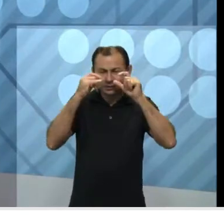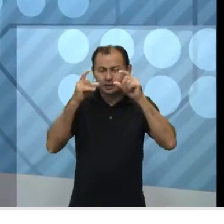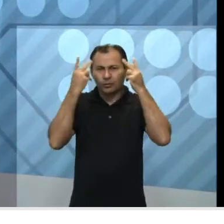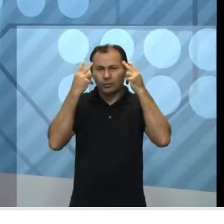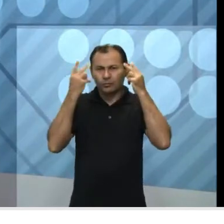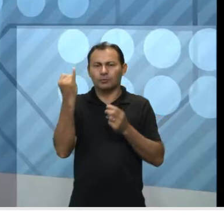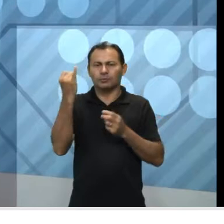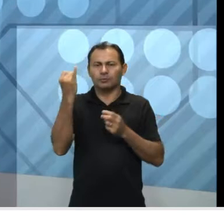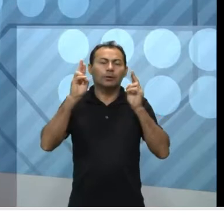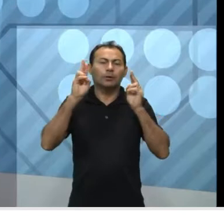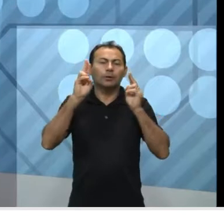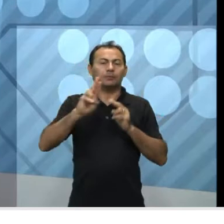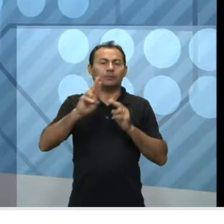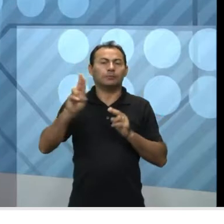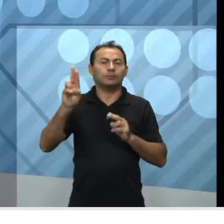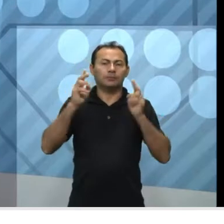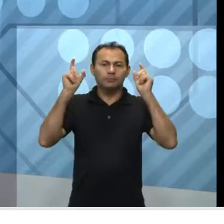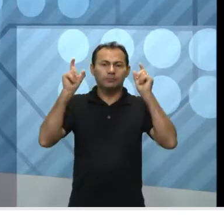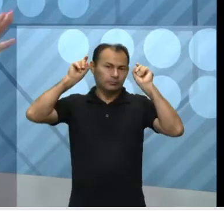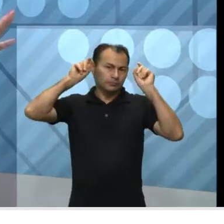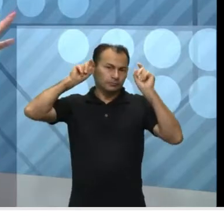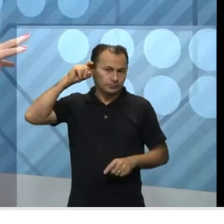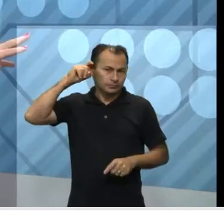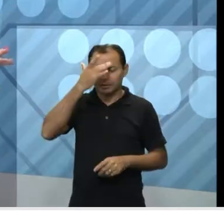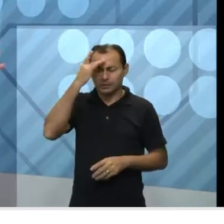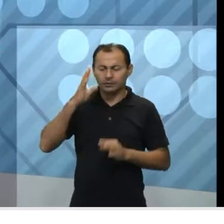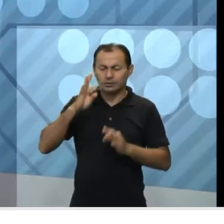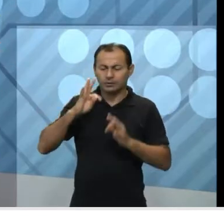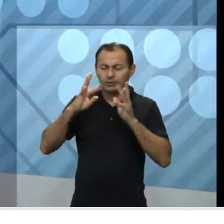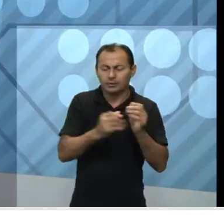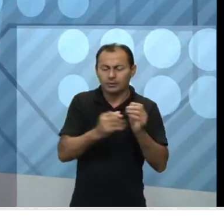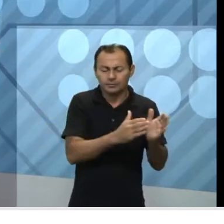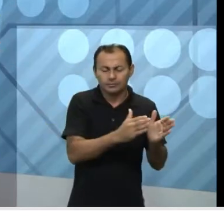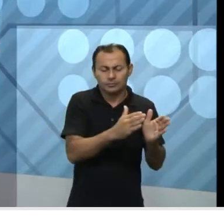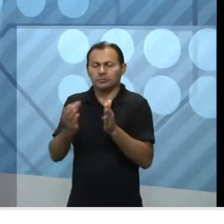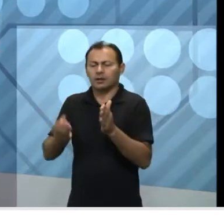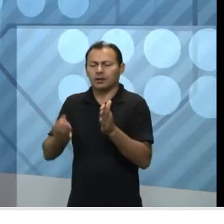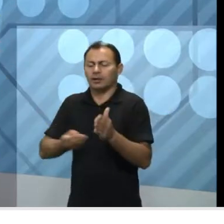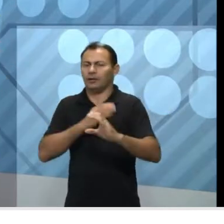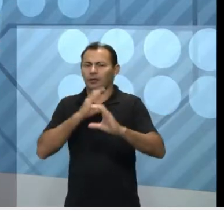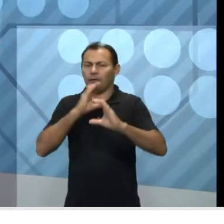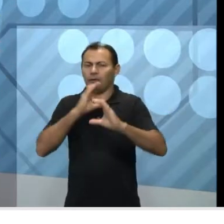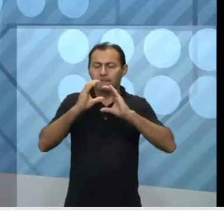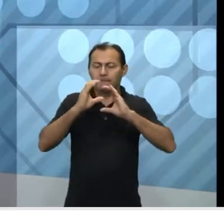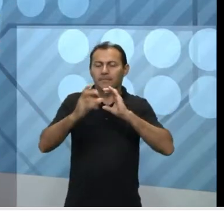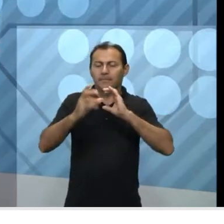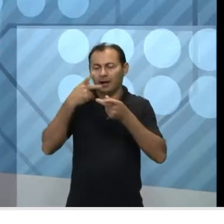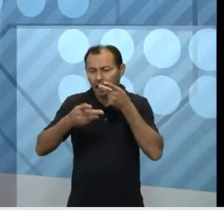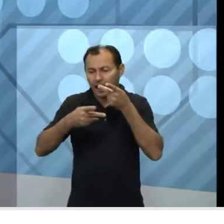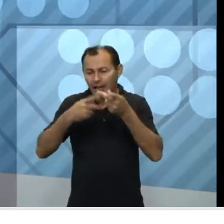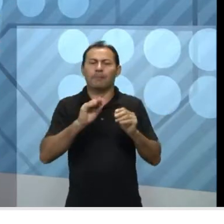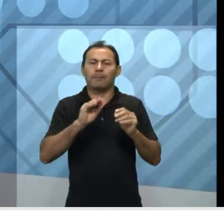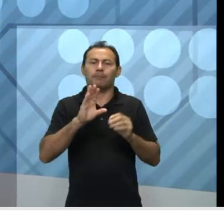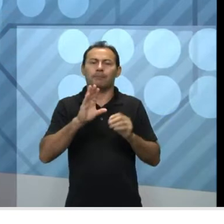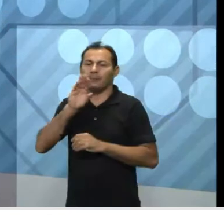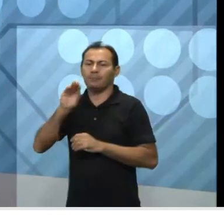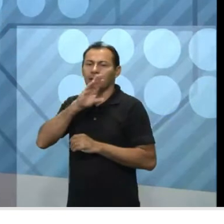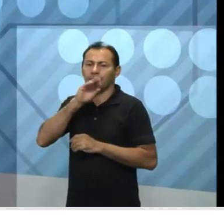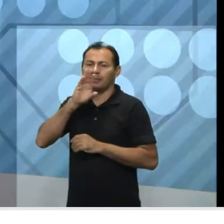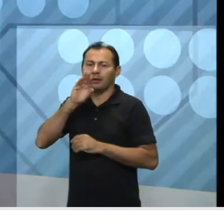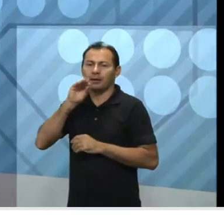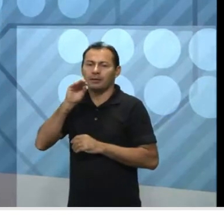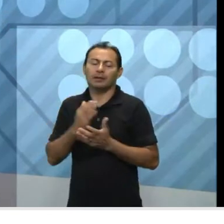Então, essas pessoas que passaram toda a sua vida se comunicando através da fala, da oralidade, de repente começam a ter dificuldade